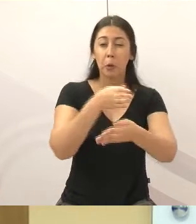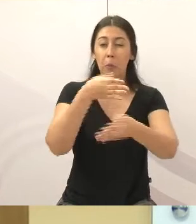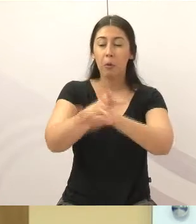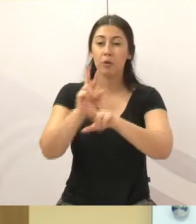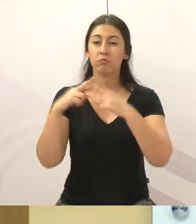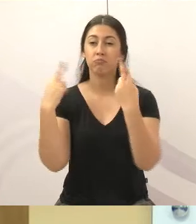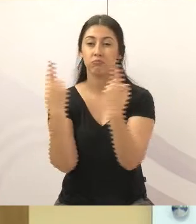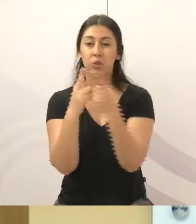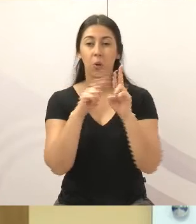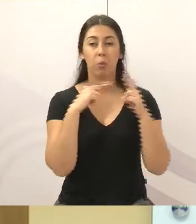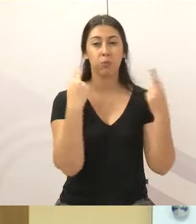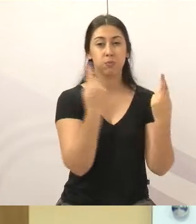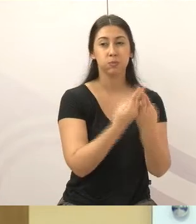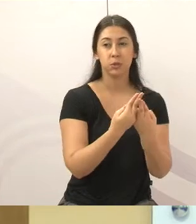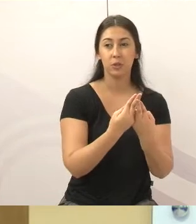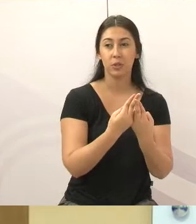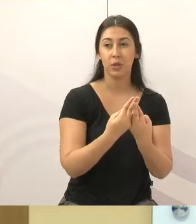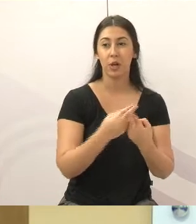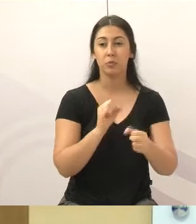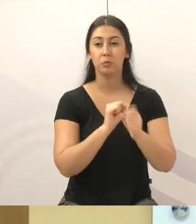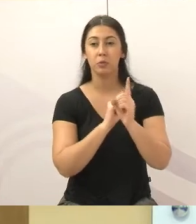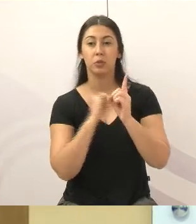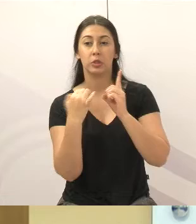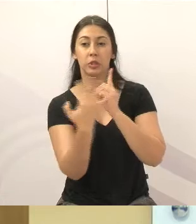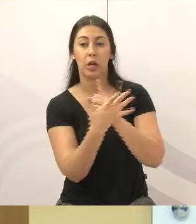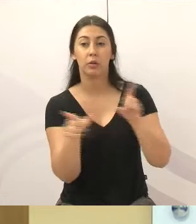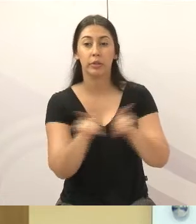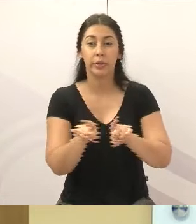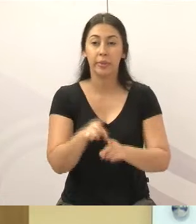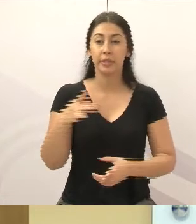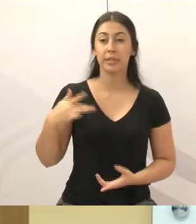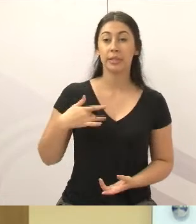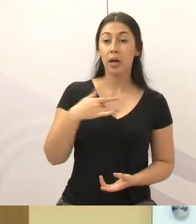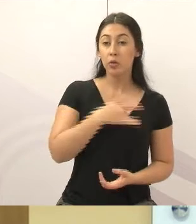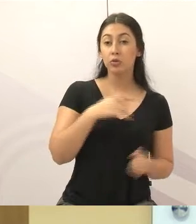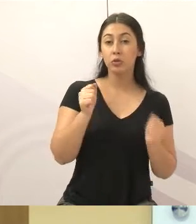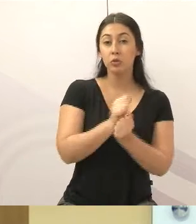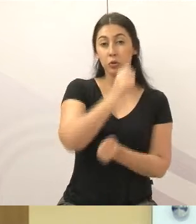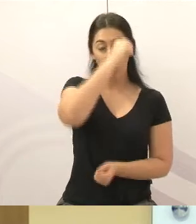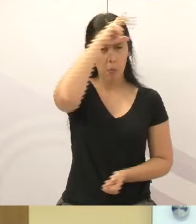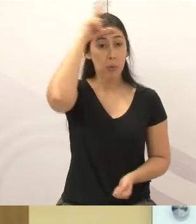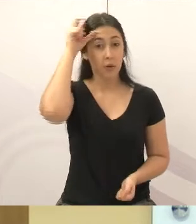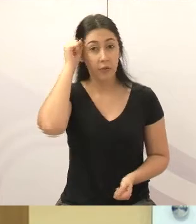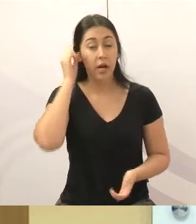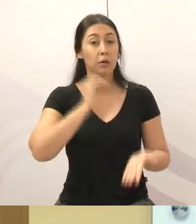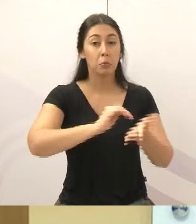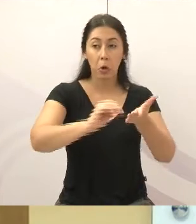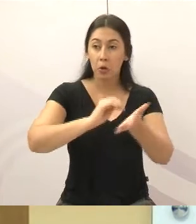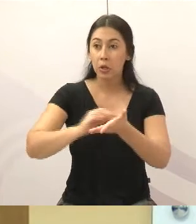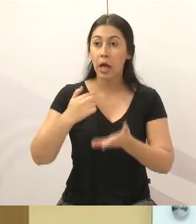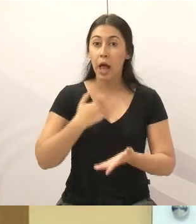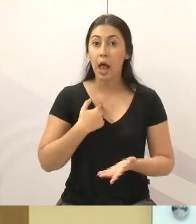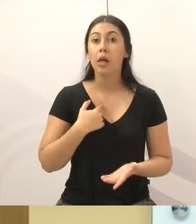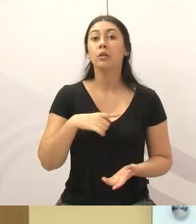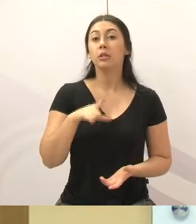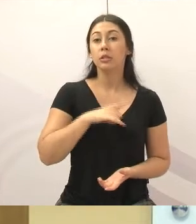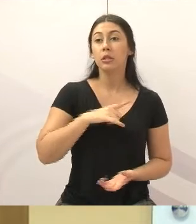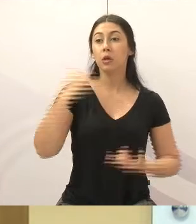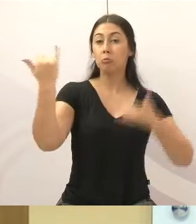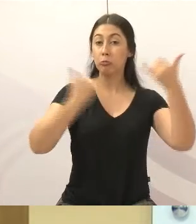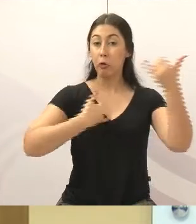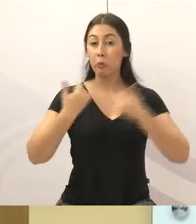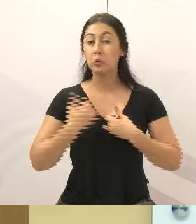todas as reuniões que são envolvidas desde de caráter social e da saúde, junto com o prefeito e com todos os secretários, para que eu tenha informações relevantes aqui.